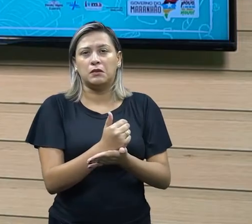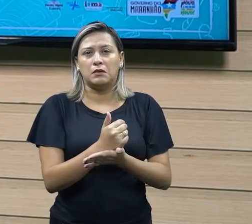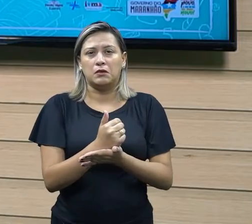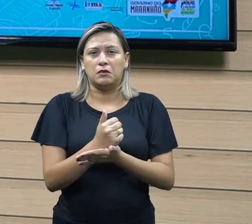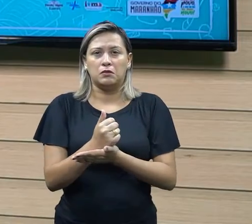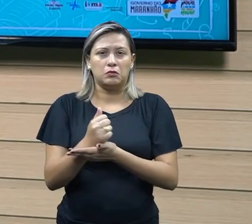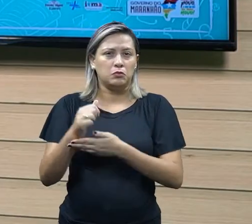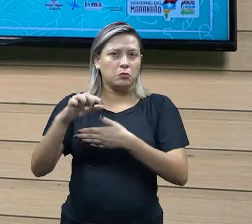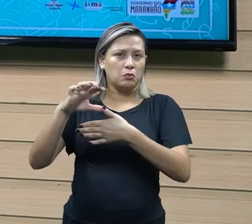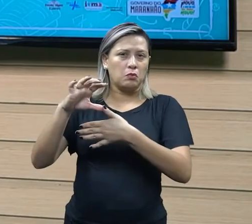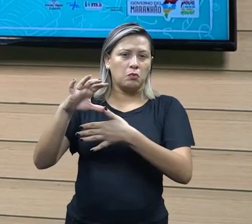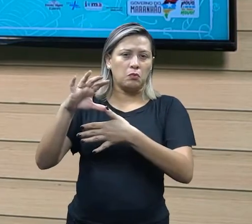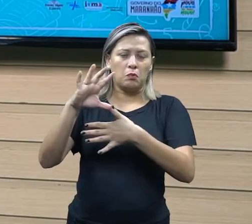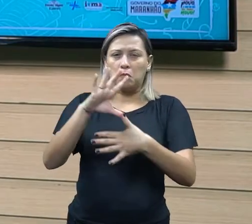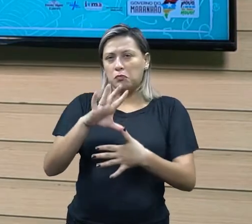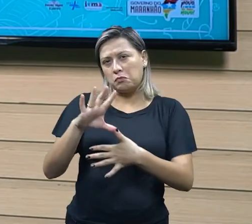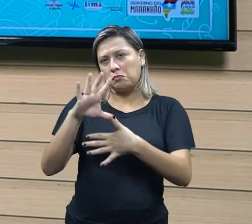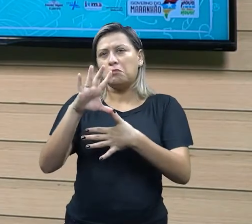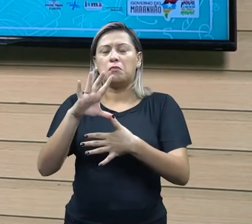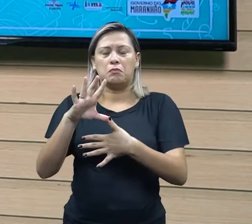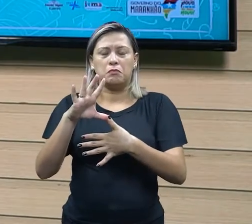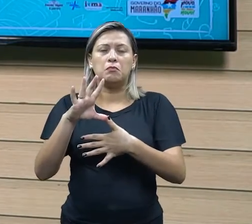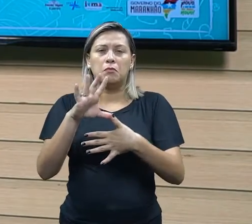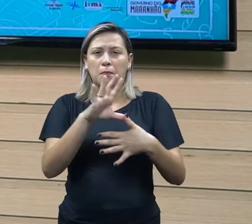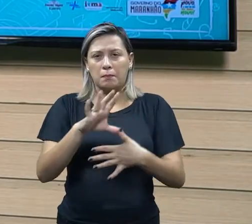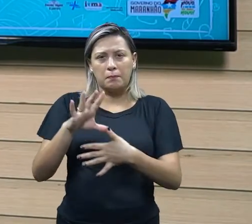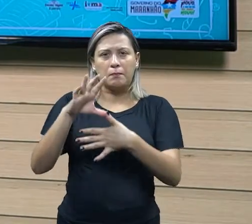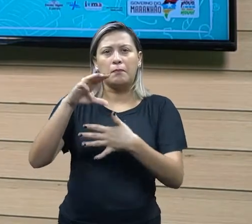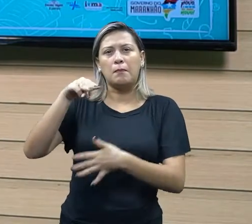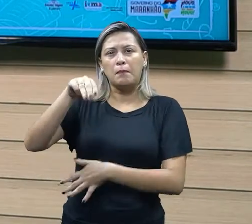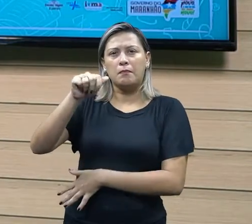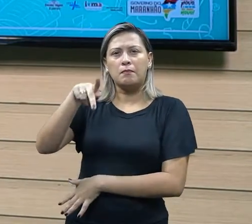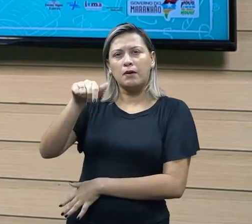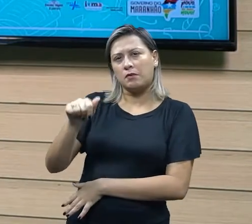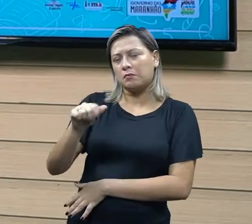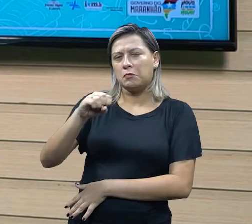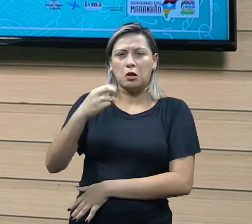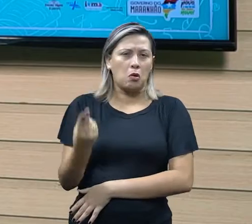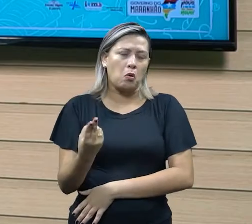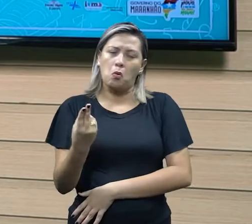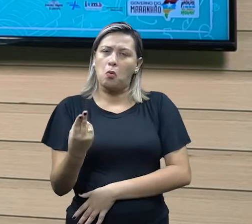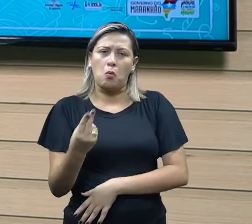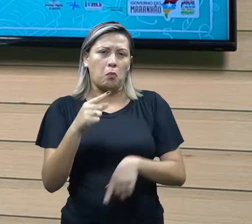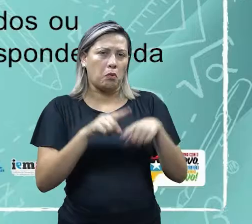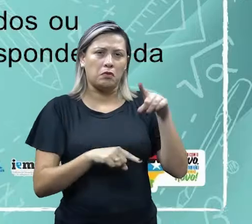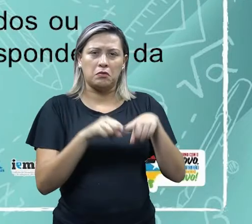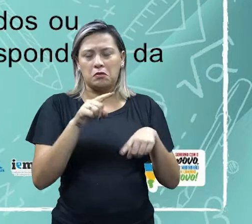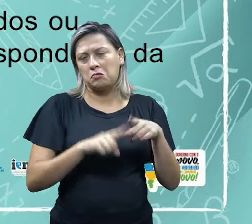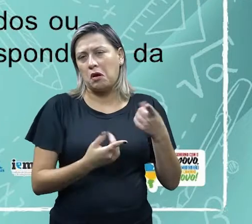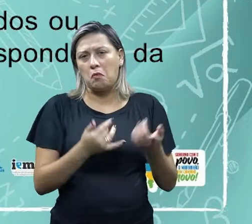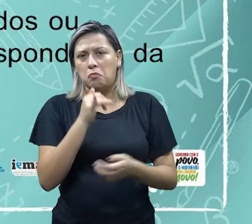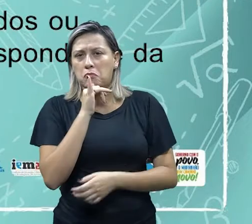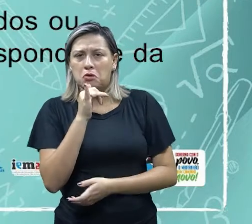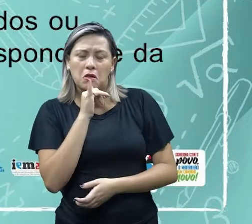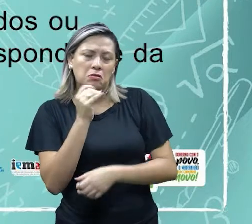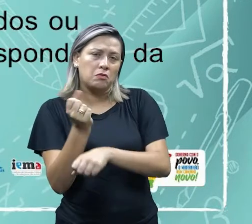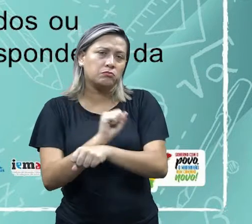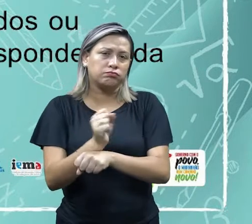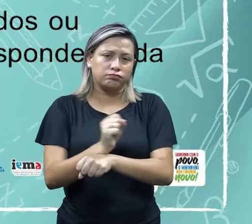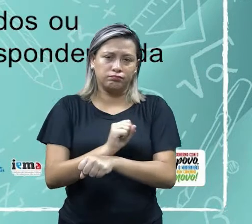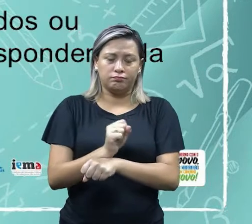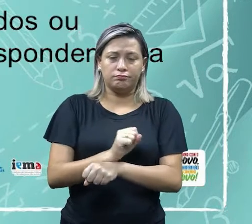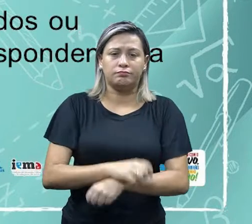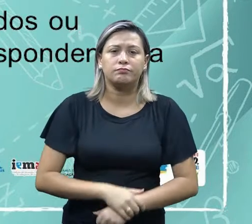até mesmo um desenho de algum objeto que será construído, como um carro, por exemplo. Os comandos